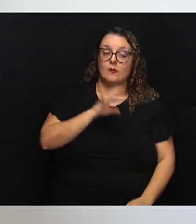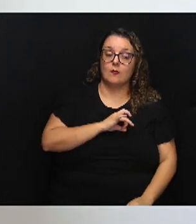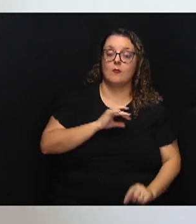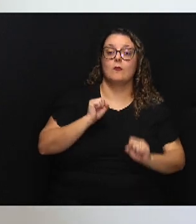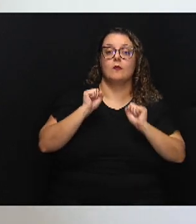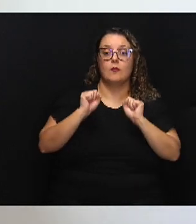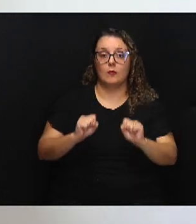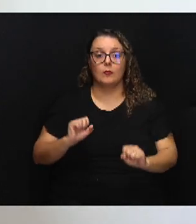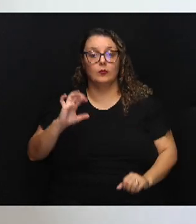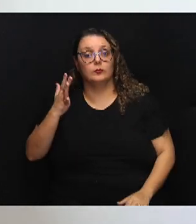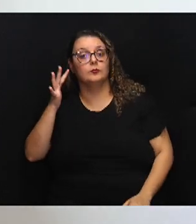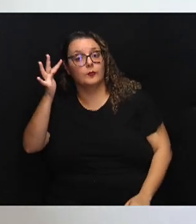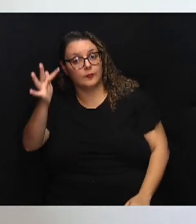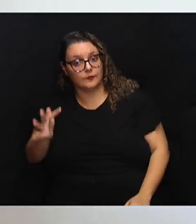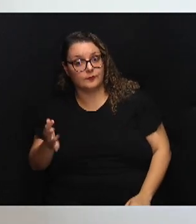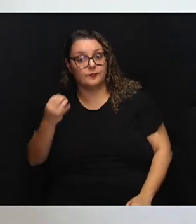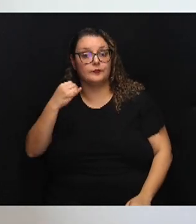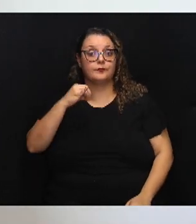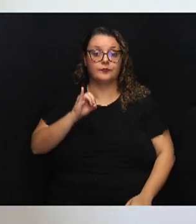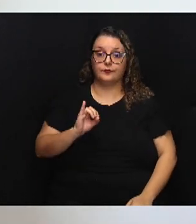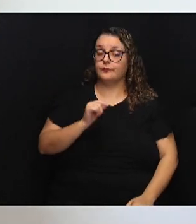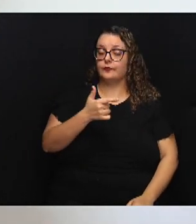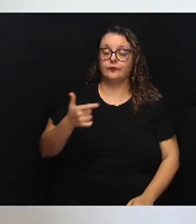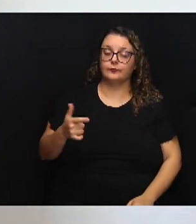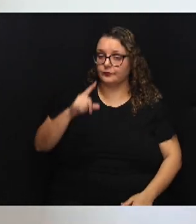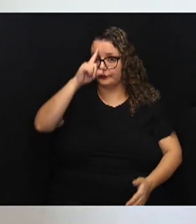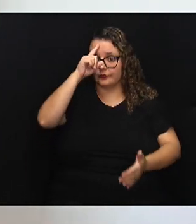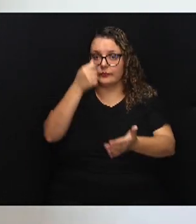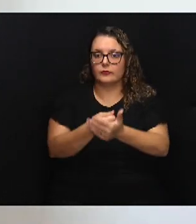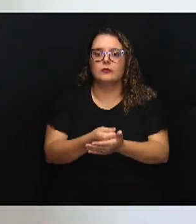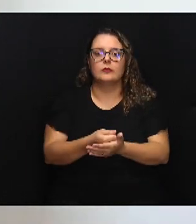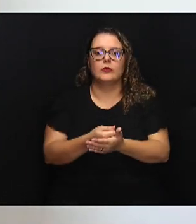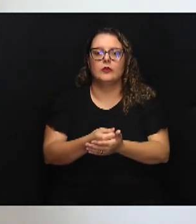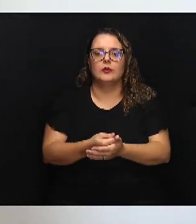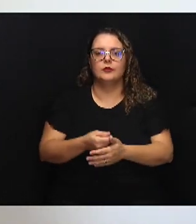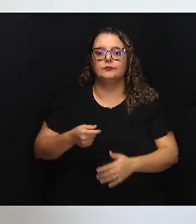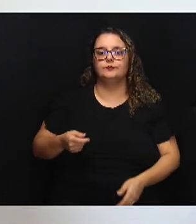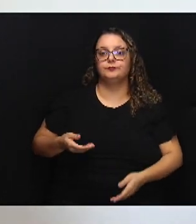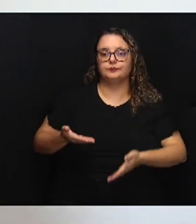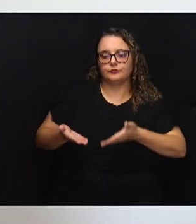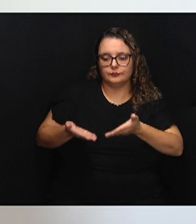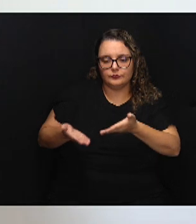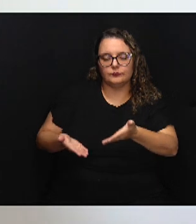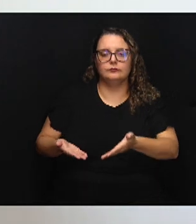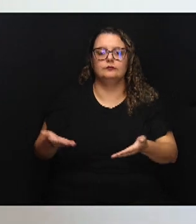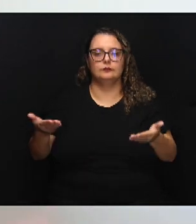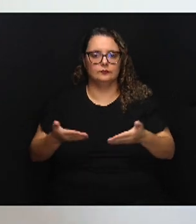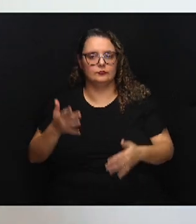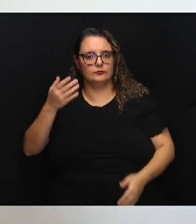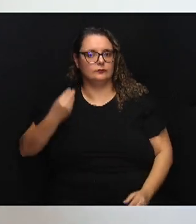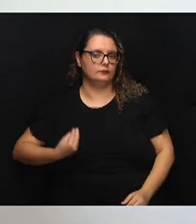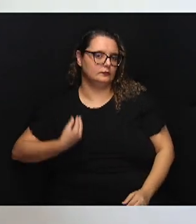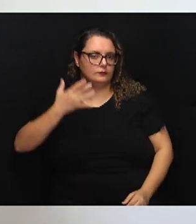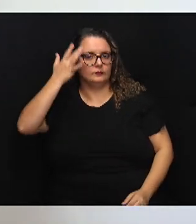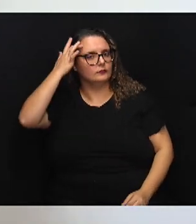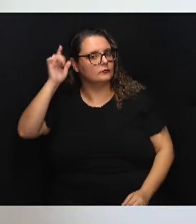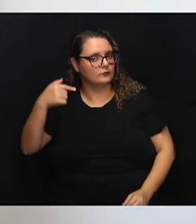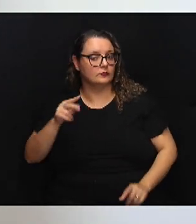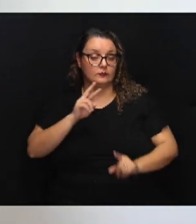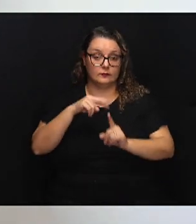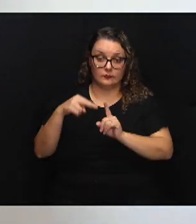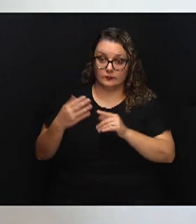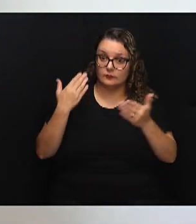pode acontecer no futuro, se caso ela não tomar essa decisão de se privar o hoje para viver o amanhã. Só que isso, do ponto de